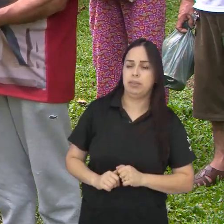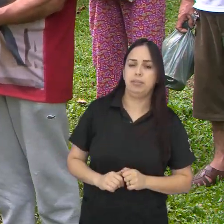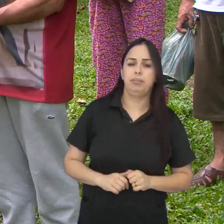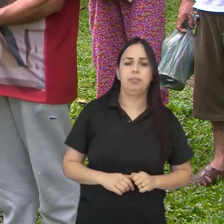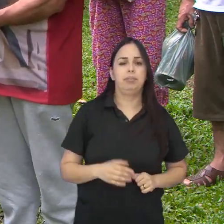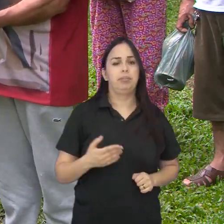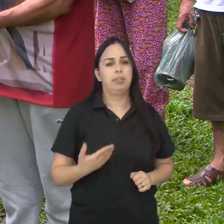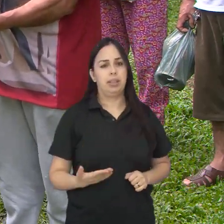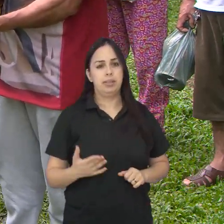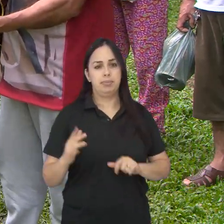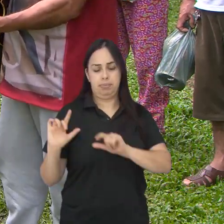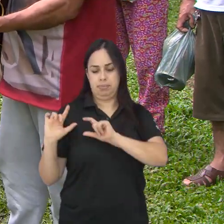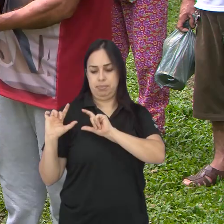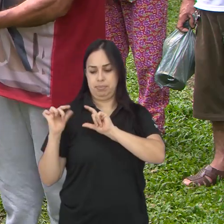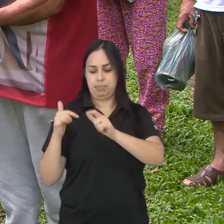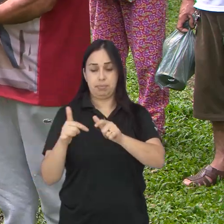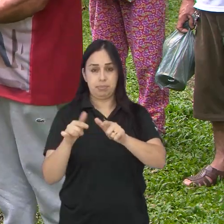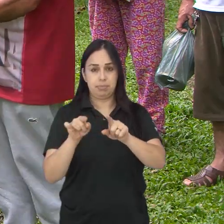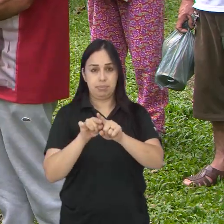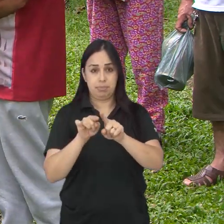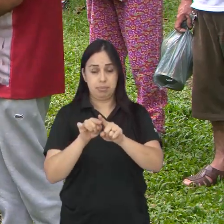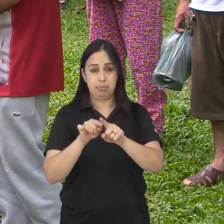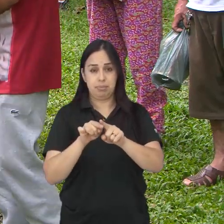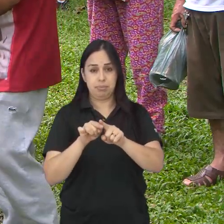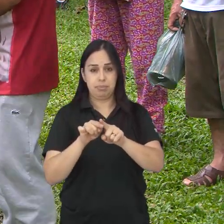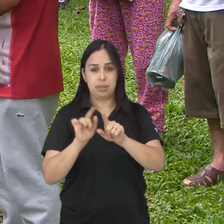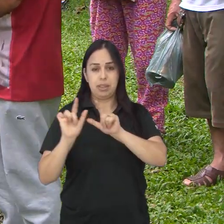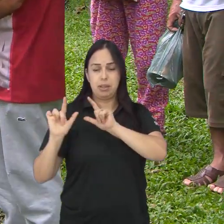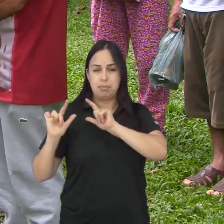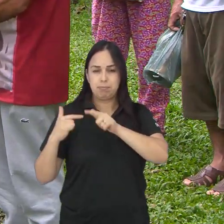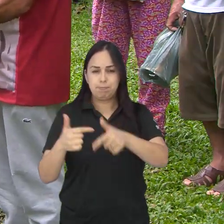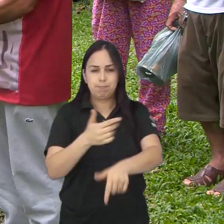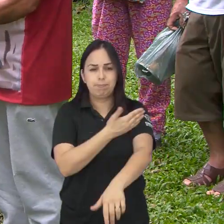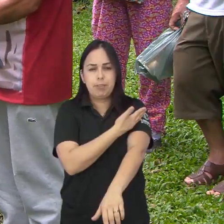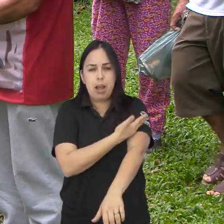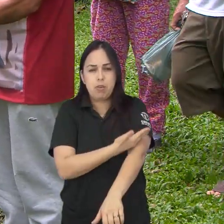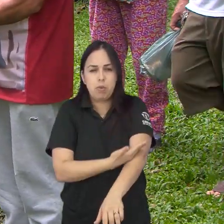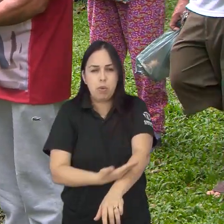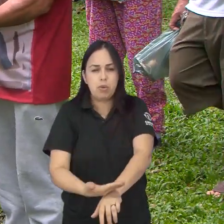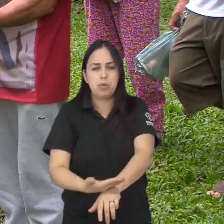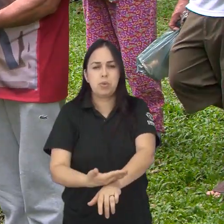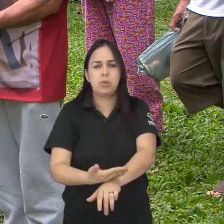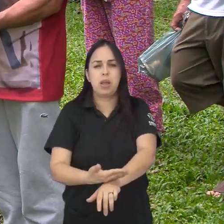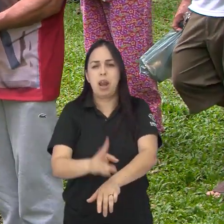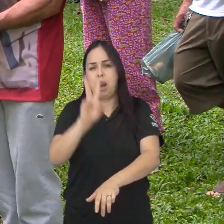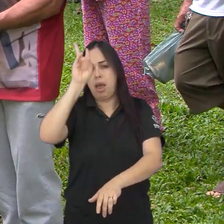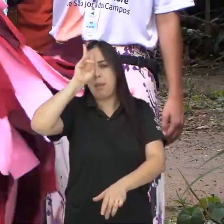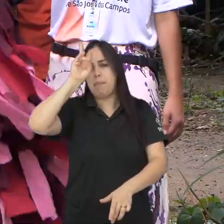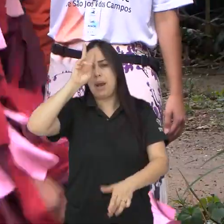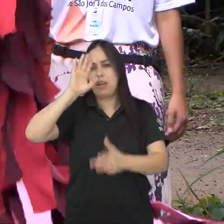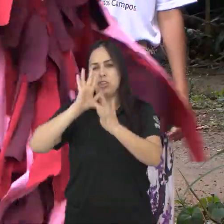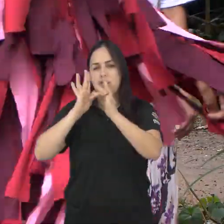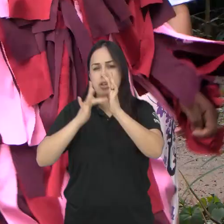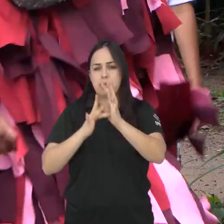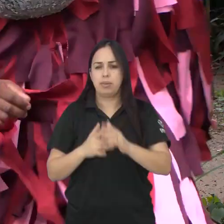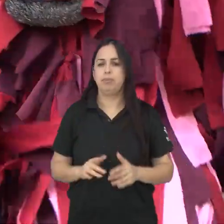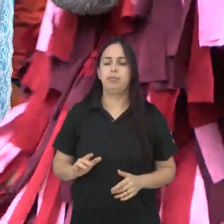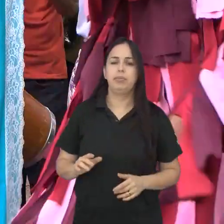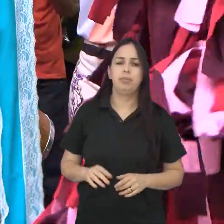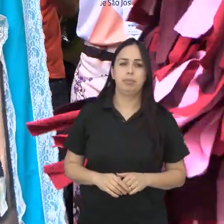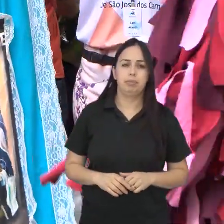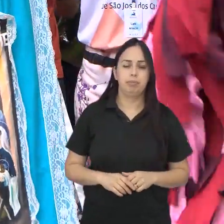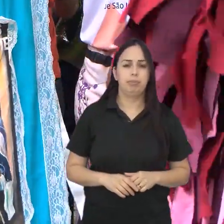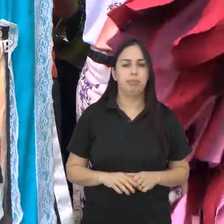ele traz um recado interessante, que é manter a tradição do menino Jesus. O que